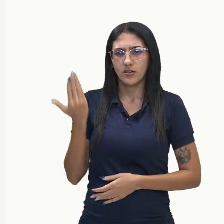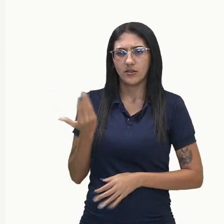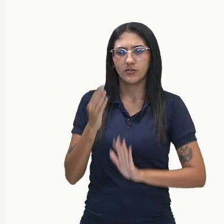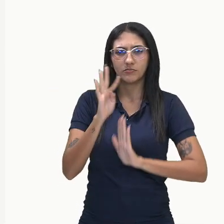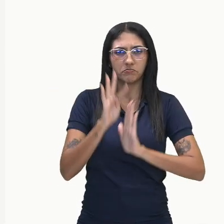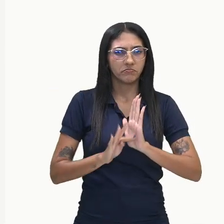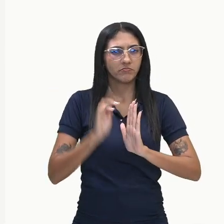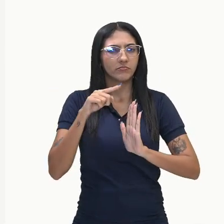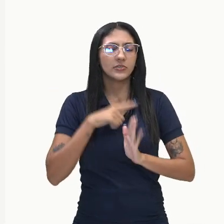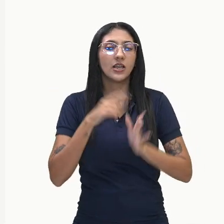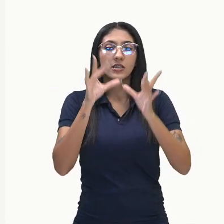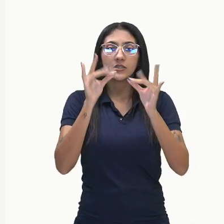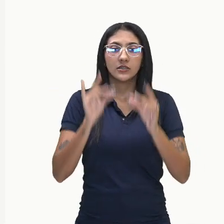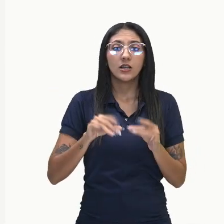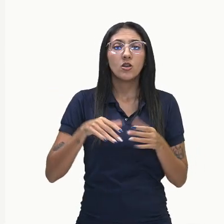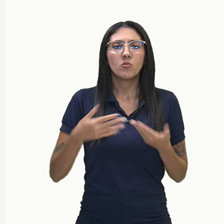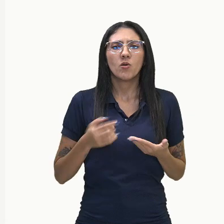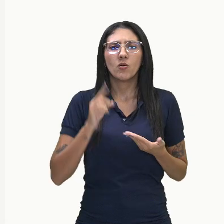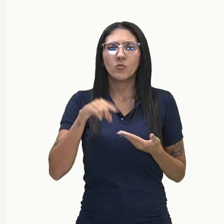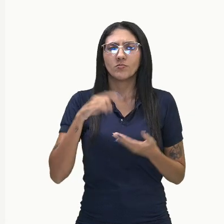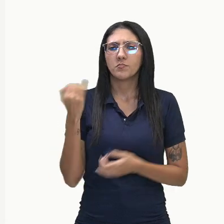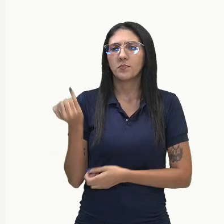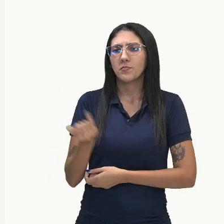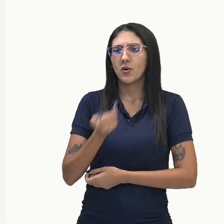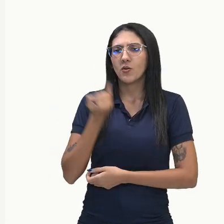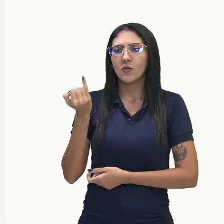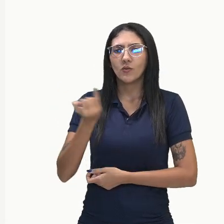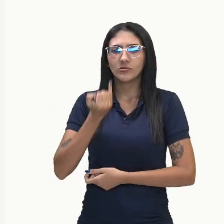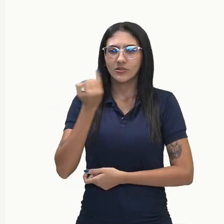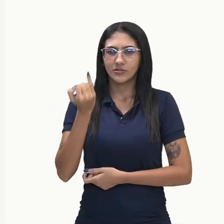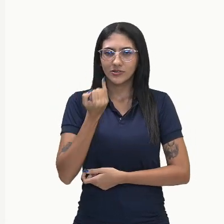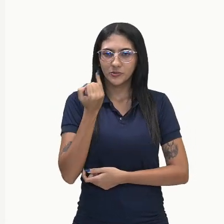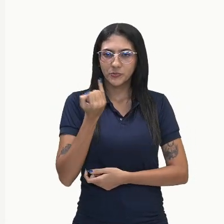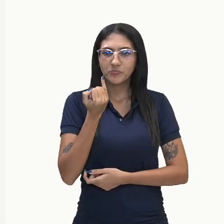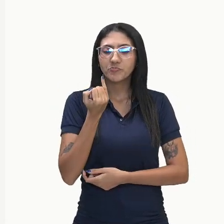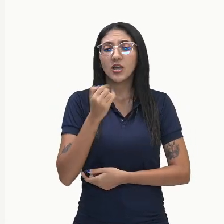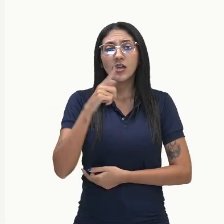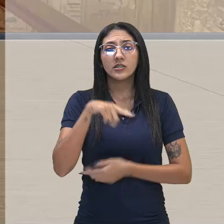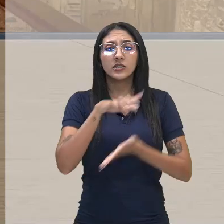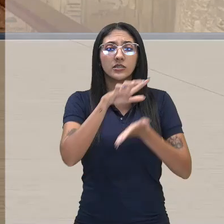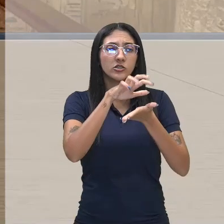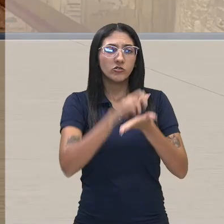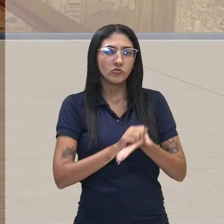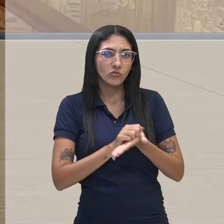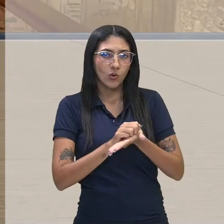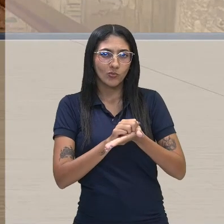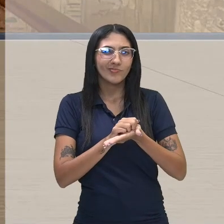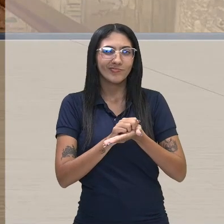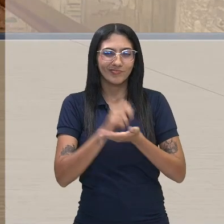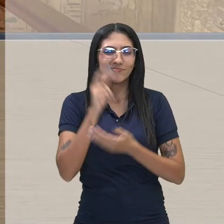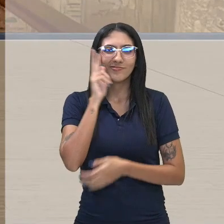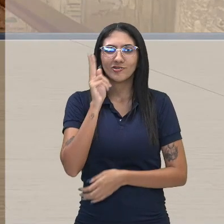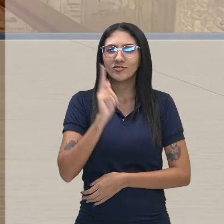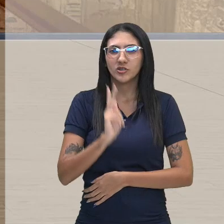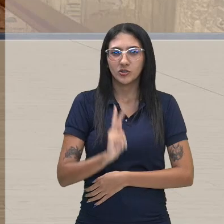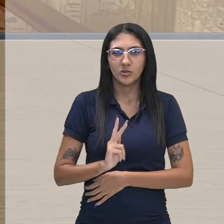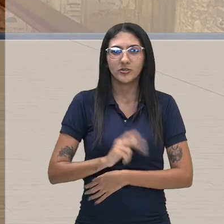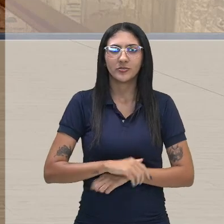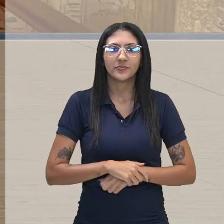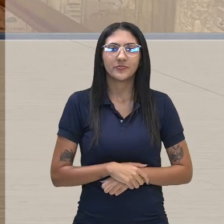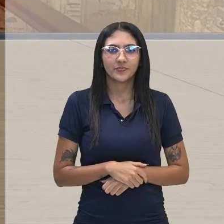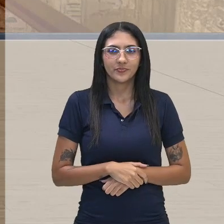justamente a importância dos registros históricos. E olha